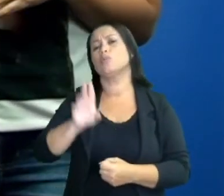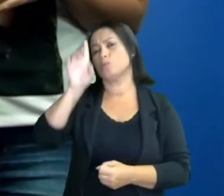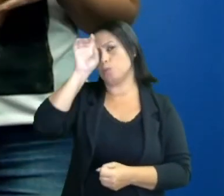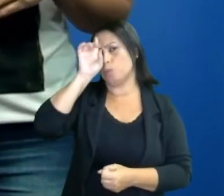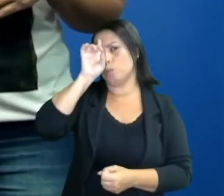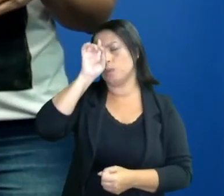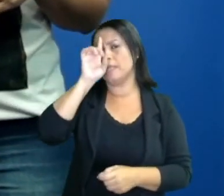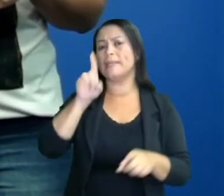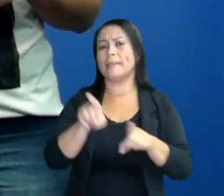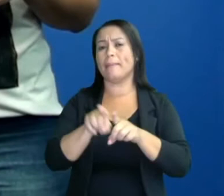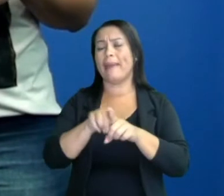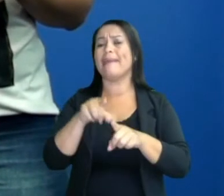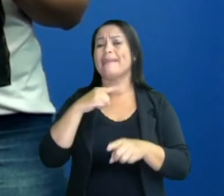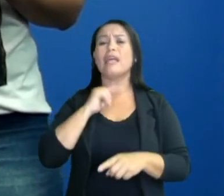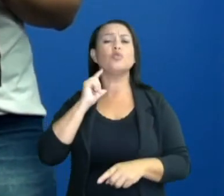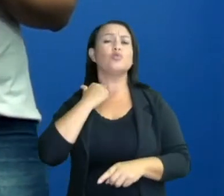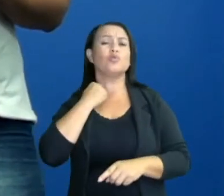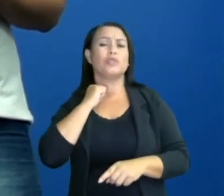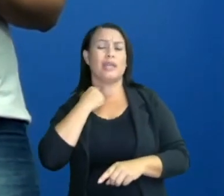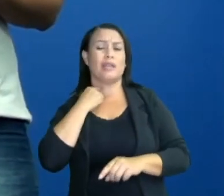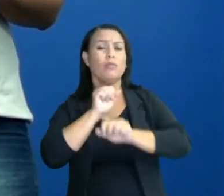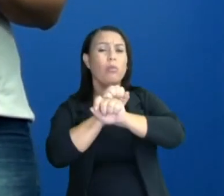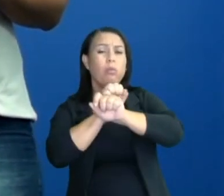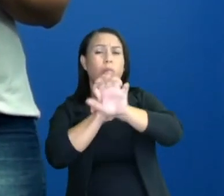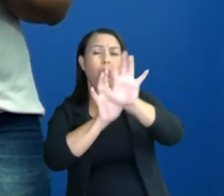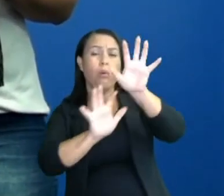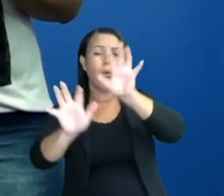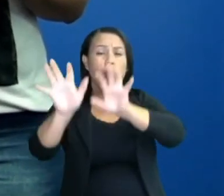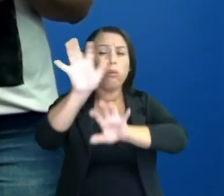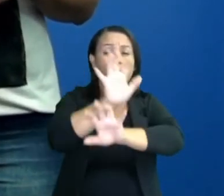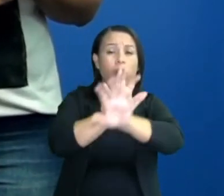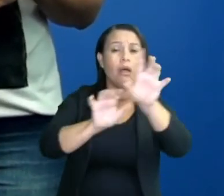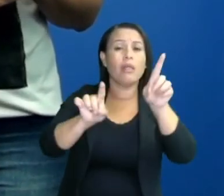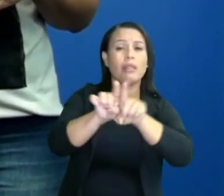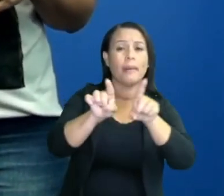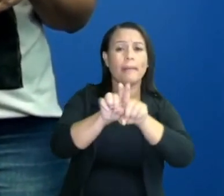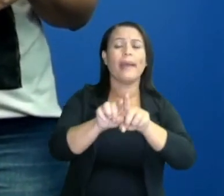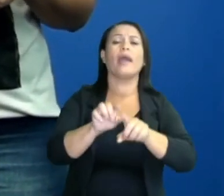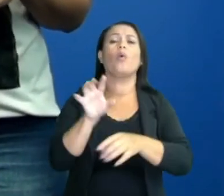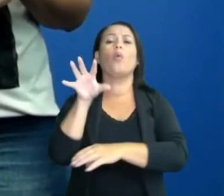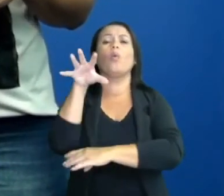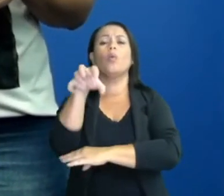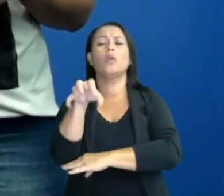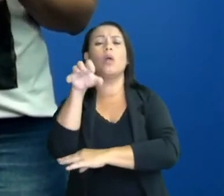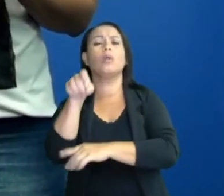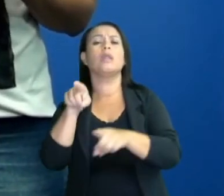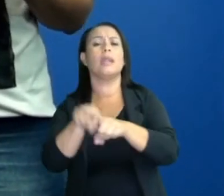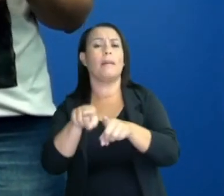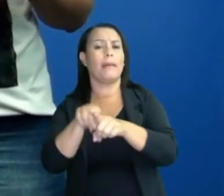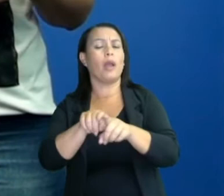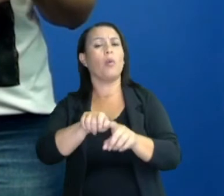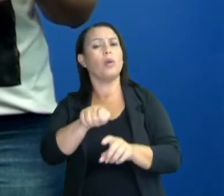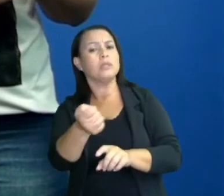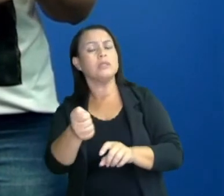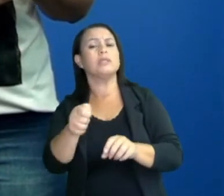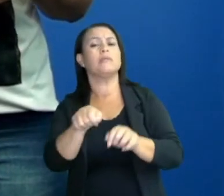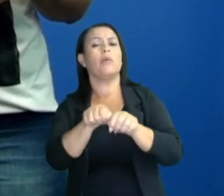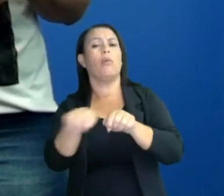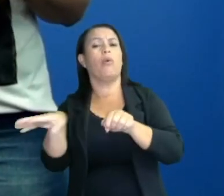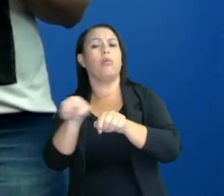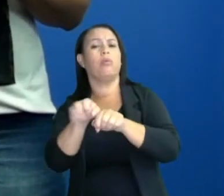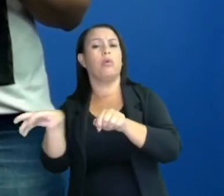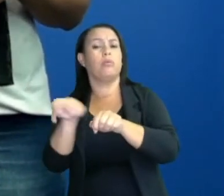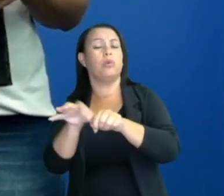nosso dia-a-dia que ele tem essa poluição todo trator que se liga precisa-se de combustível e acabei me ensina um